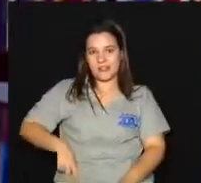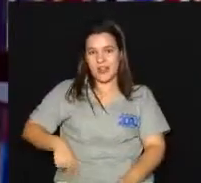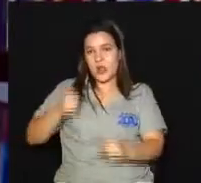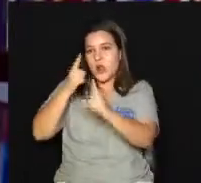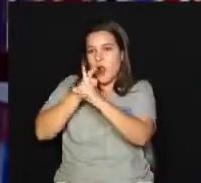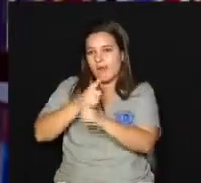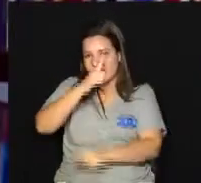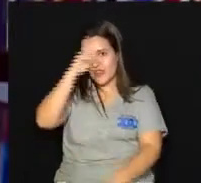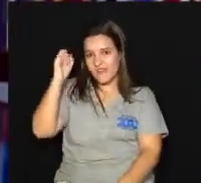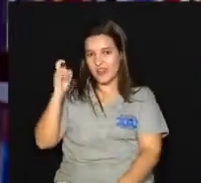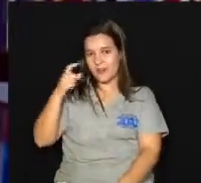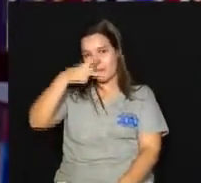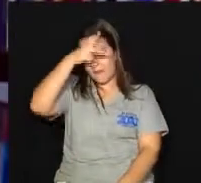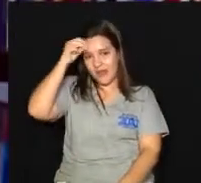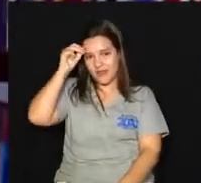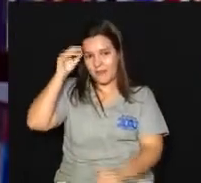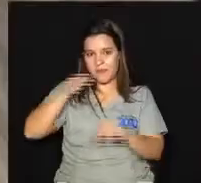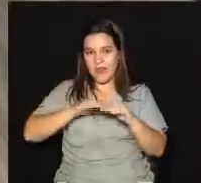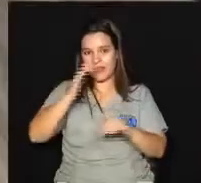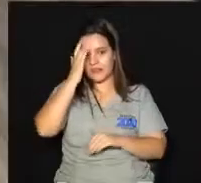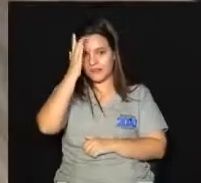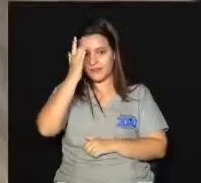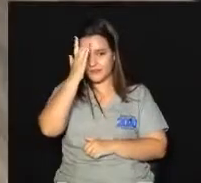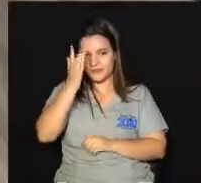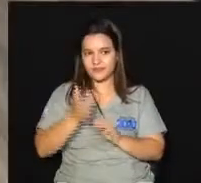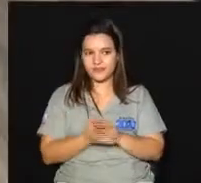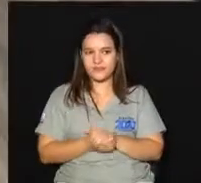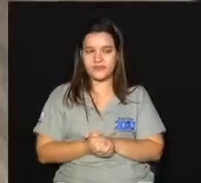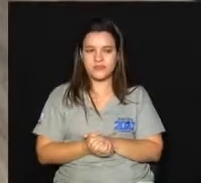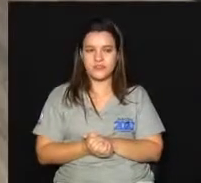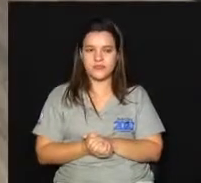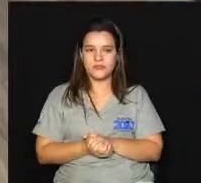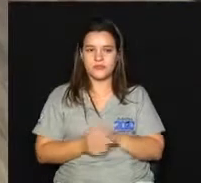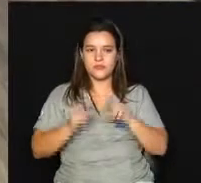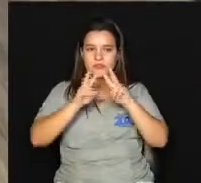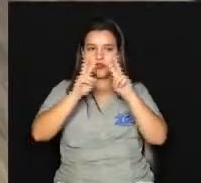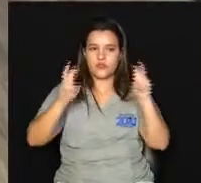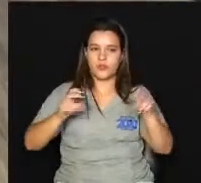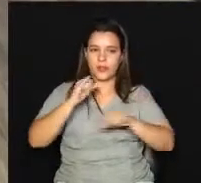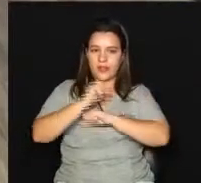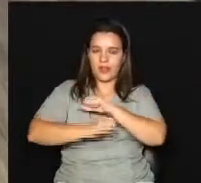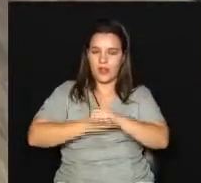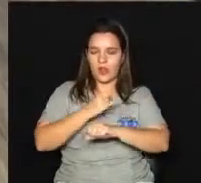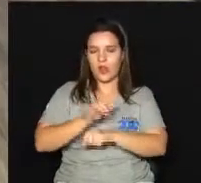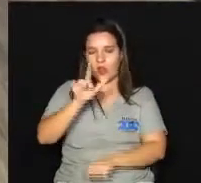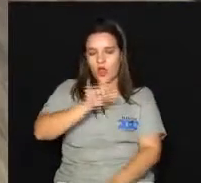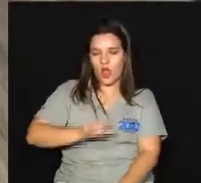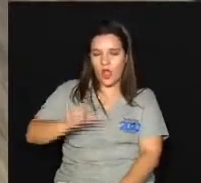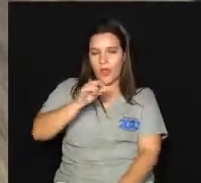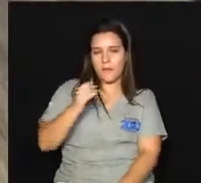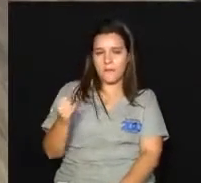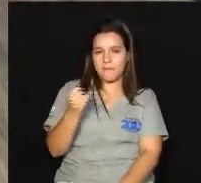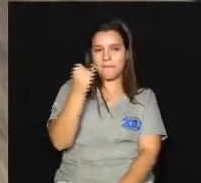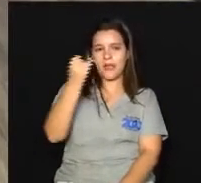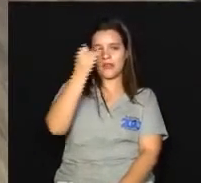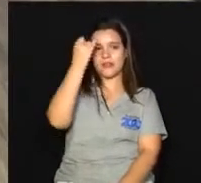Paulo, mas sobre a internet, você acha que, lógico, ela é fundamental,